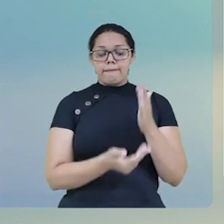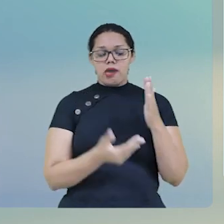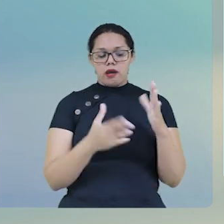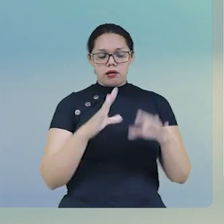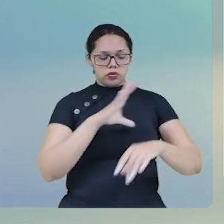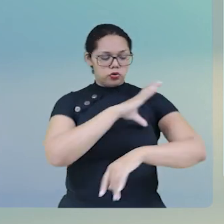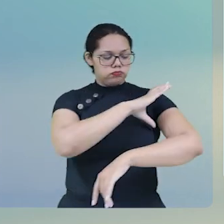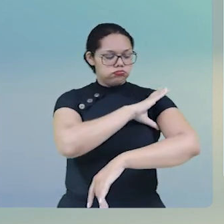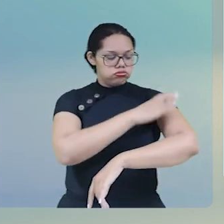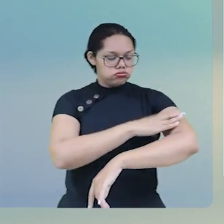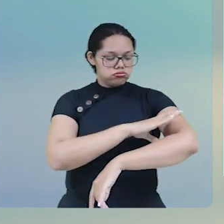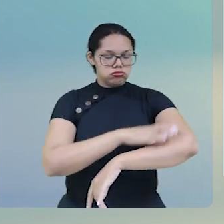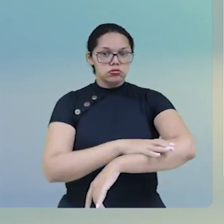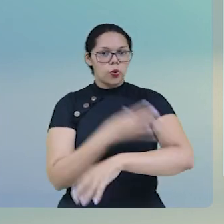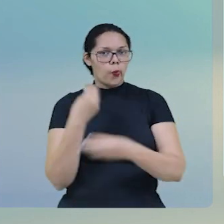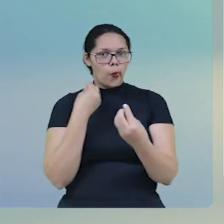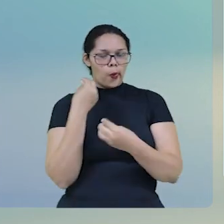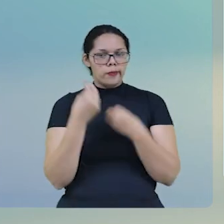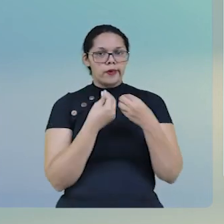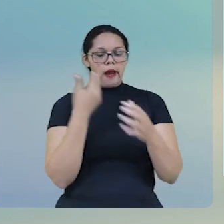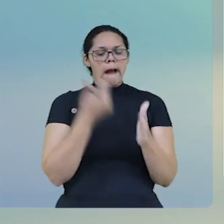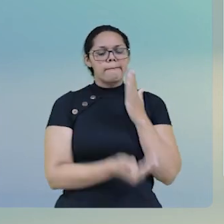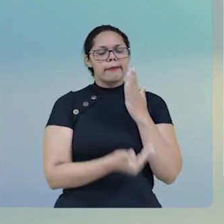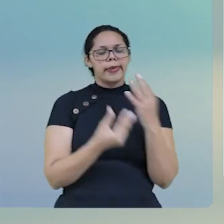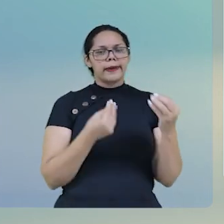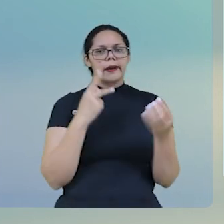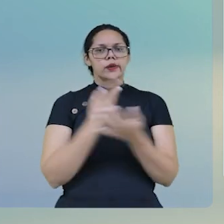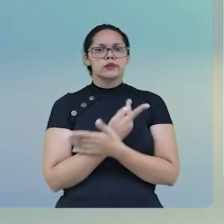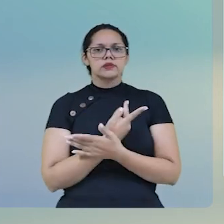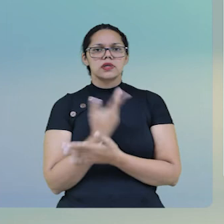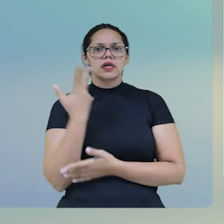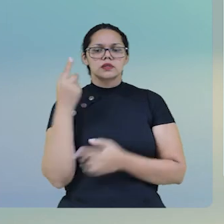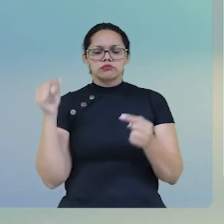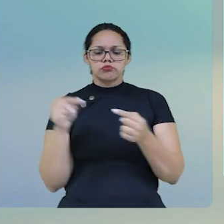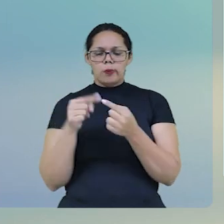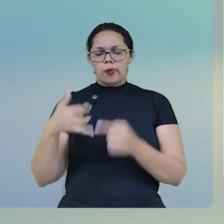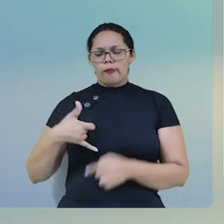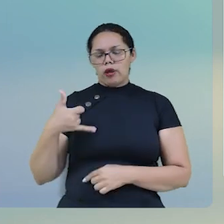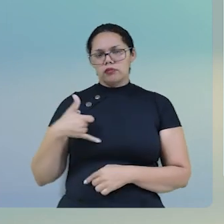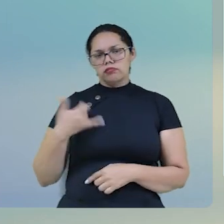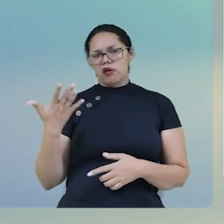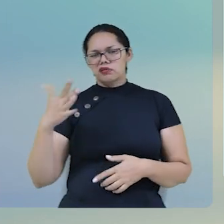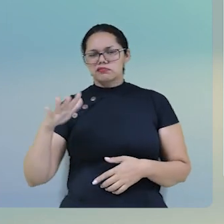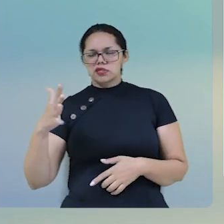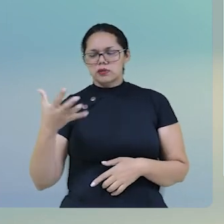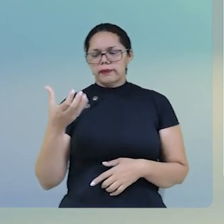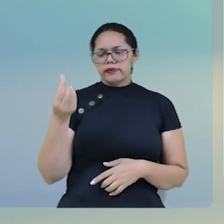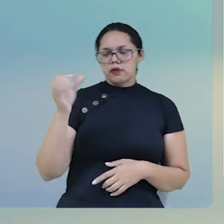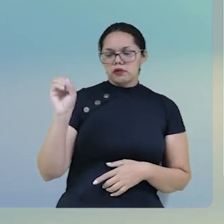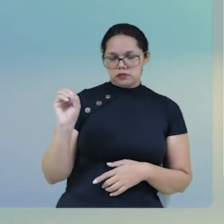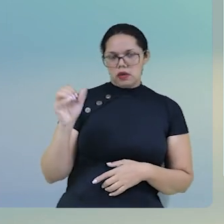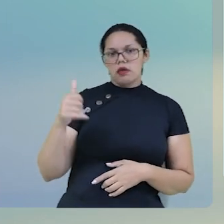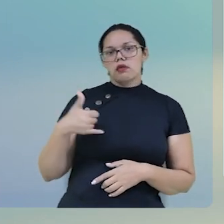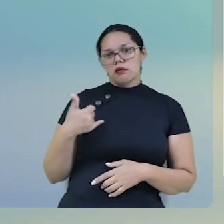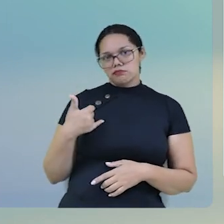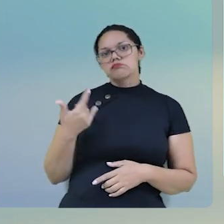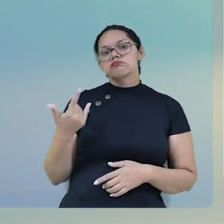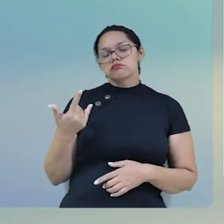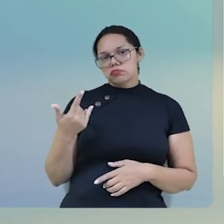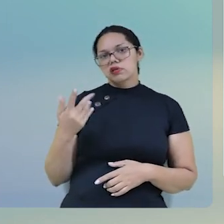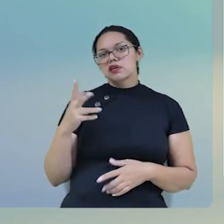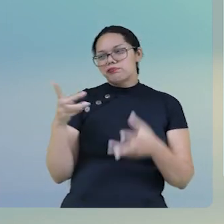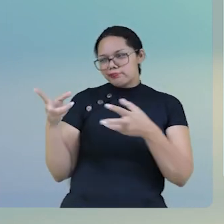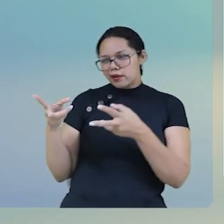tá? De sarcopenia. Olha que interessante. A perda de massa muscular é comum com a idade, porém é na faixa etária dos 60 anos que ela se torna